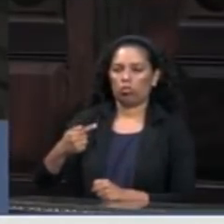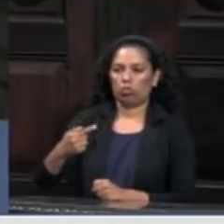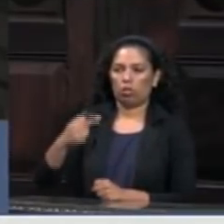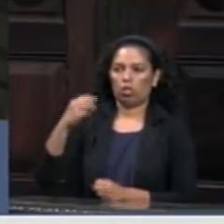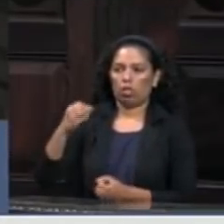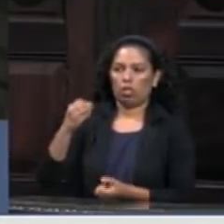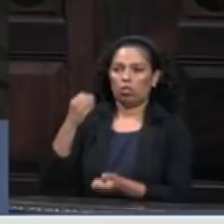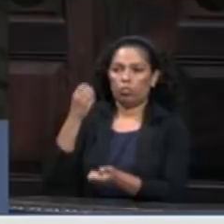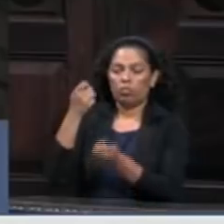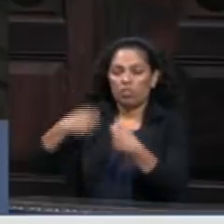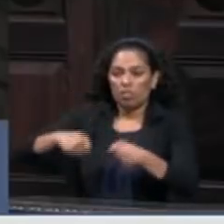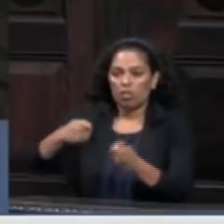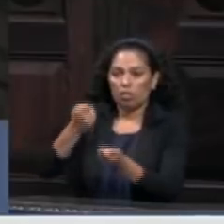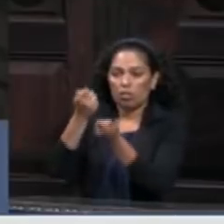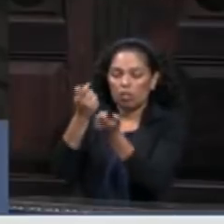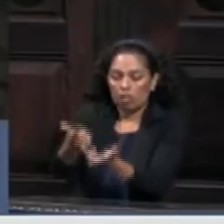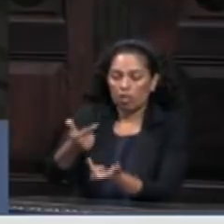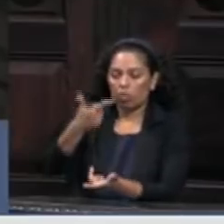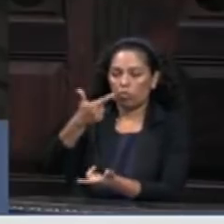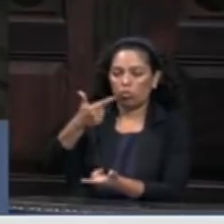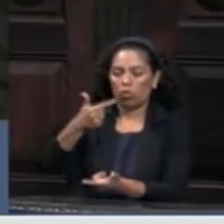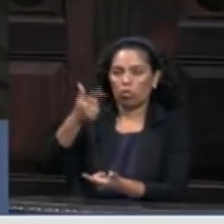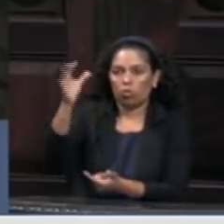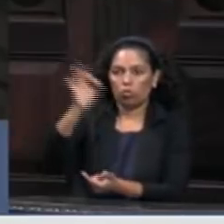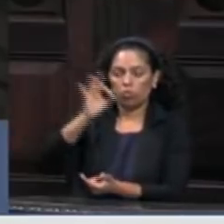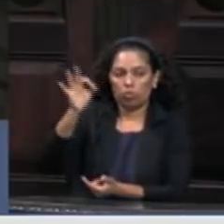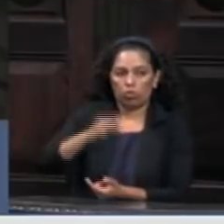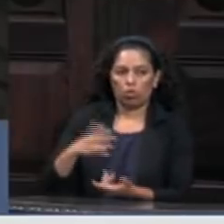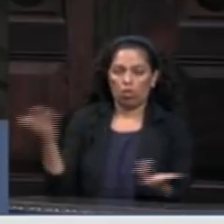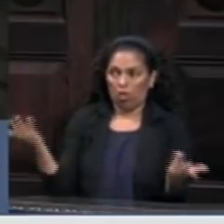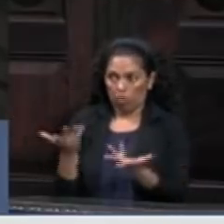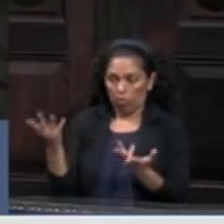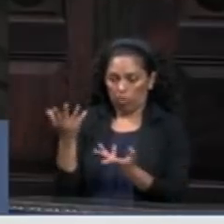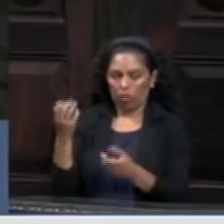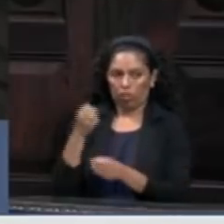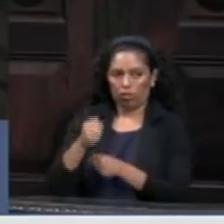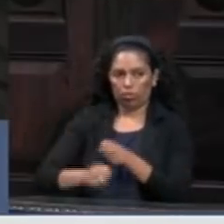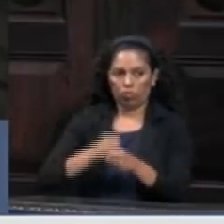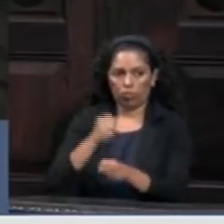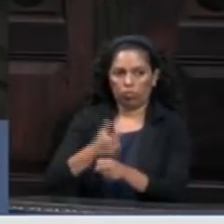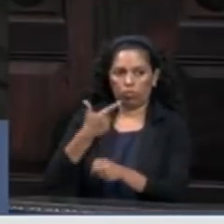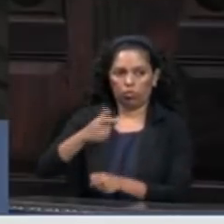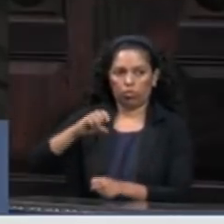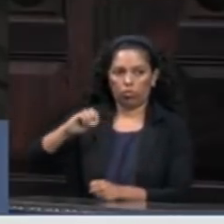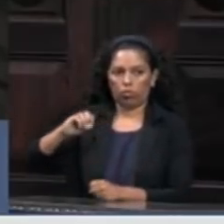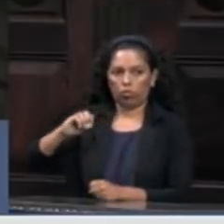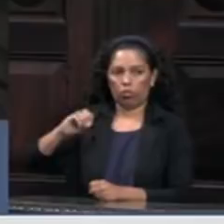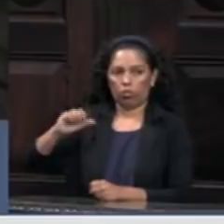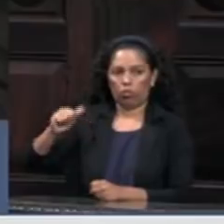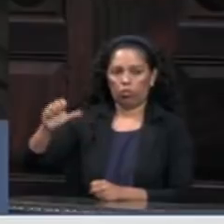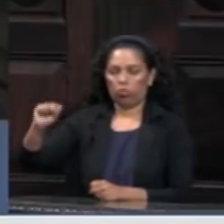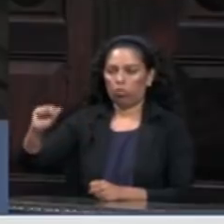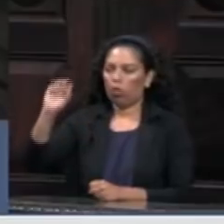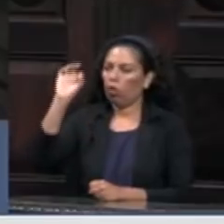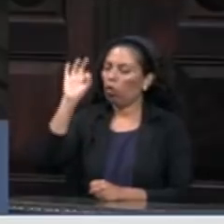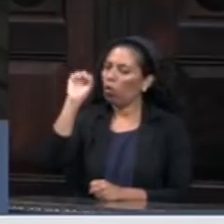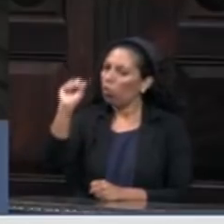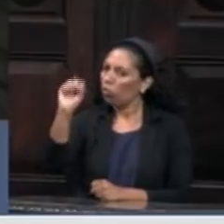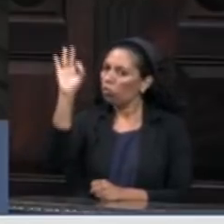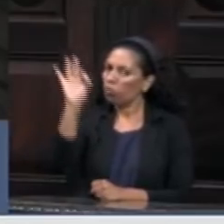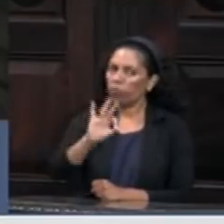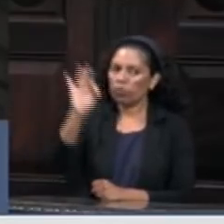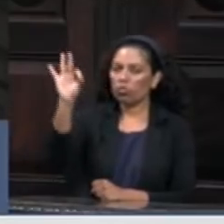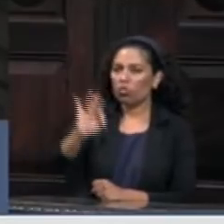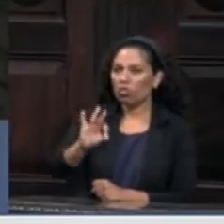12%. Esse ano, no final de outubro, só tinha sido 8% do orçamento da saúde, devia